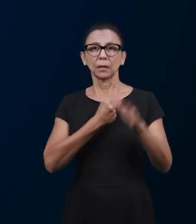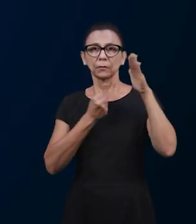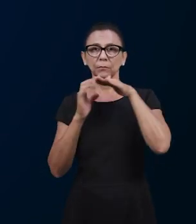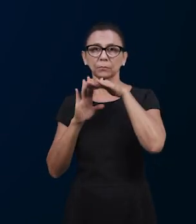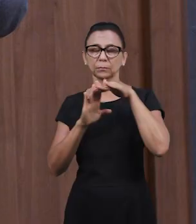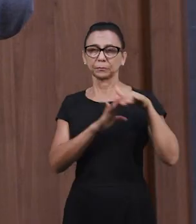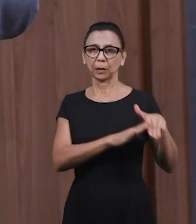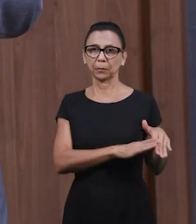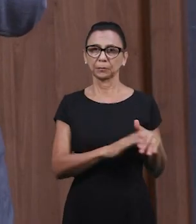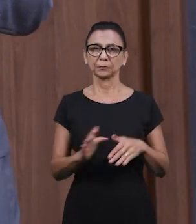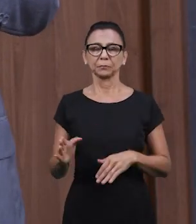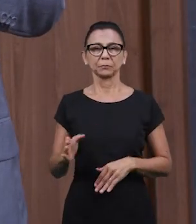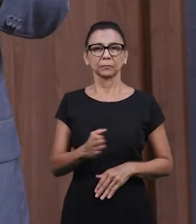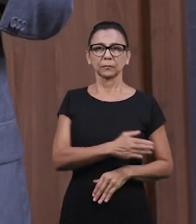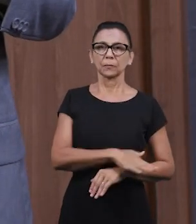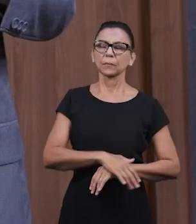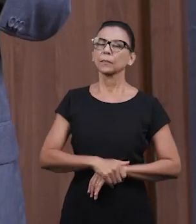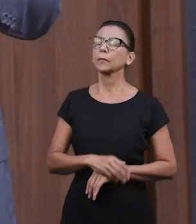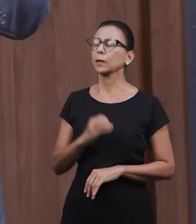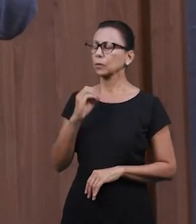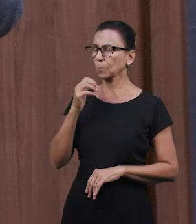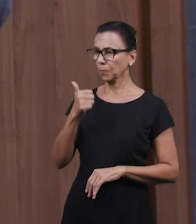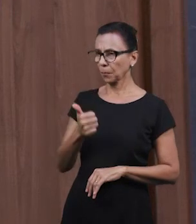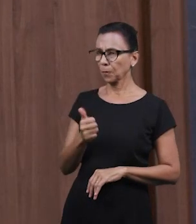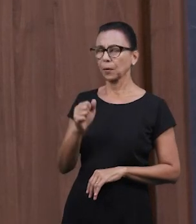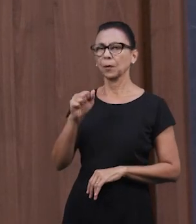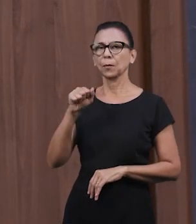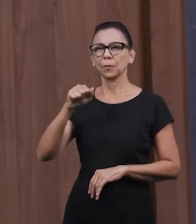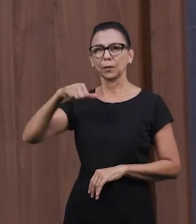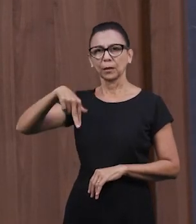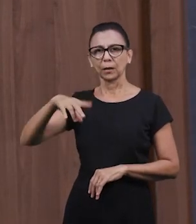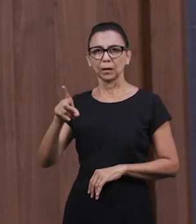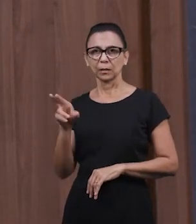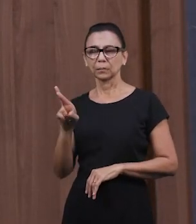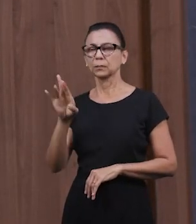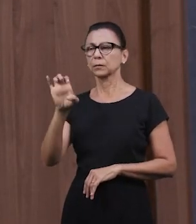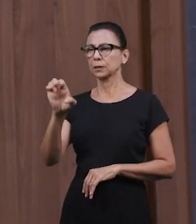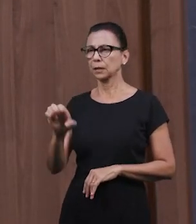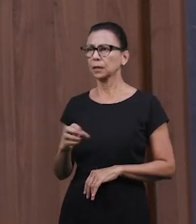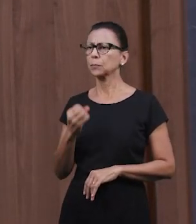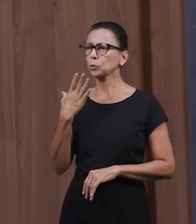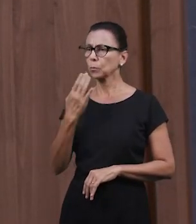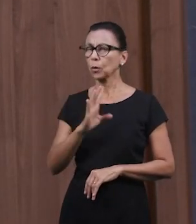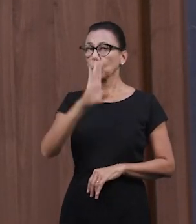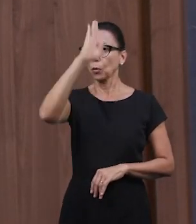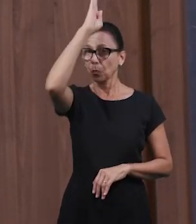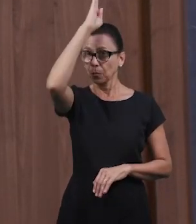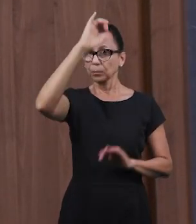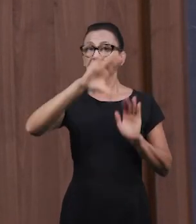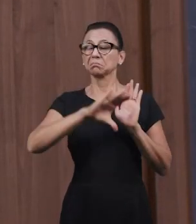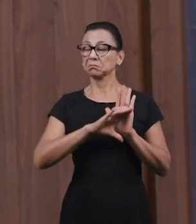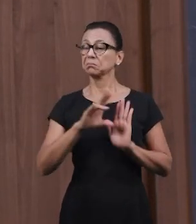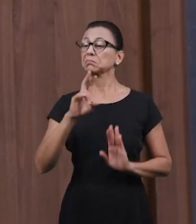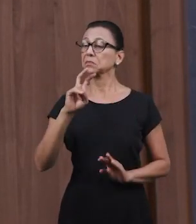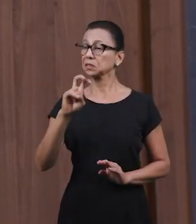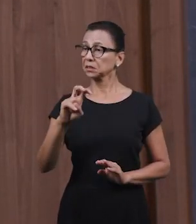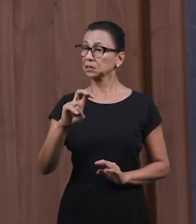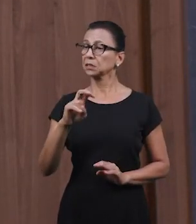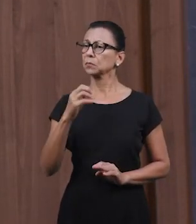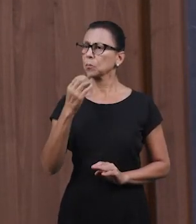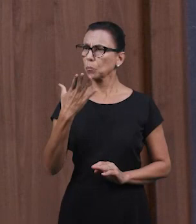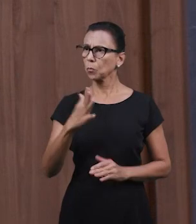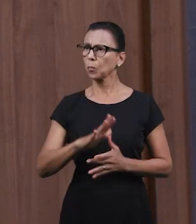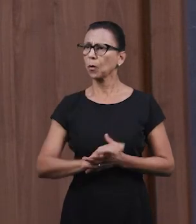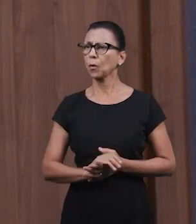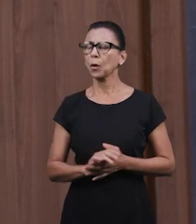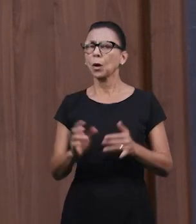Senhor Jesus. Muito bem, André, a paz do Senhor para você também. Foi muito boa a sua citação de Romanos capítulo 5, para falar a